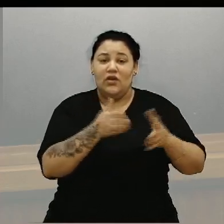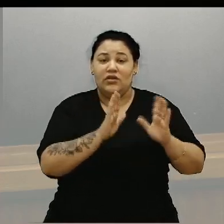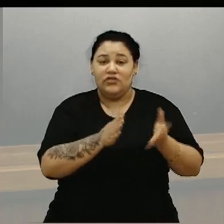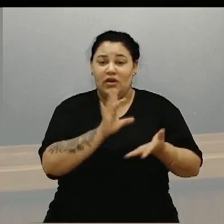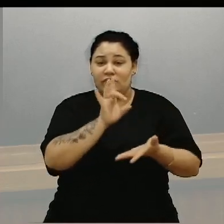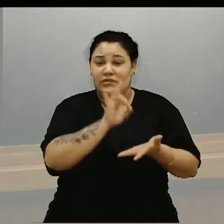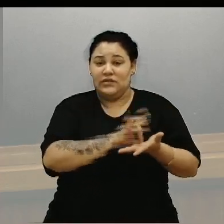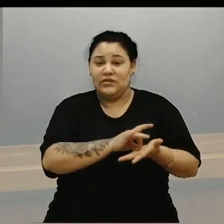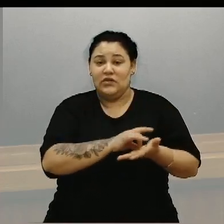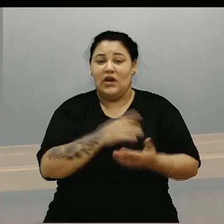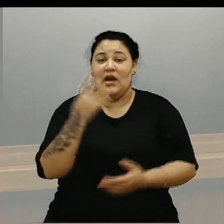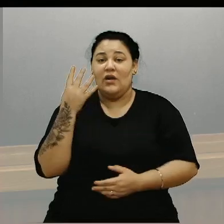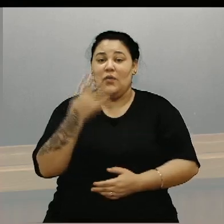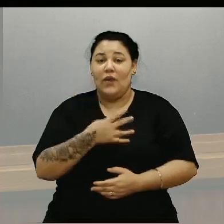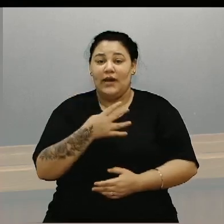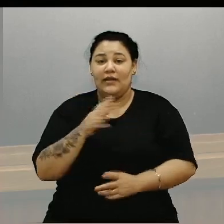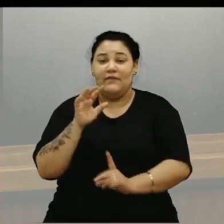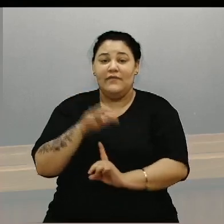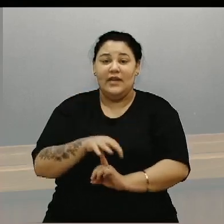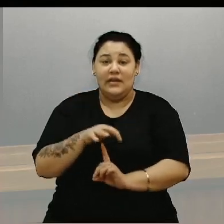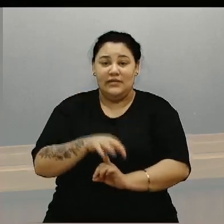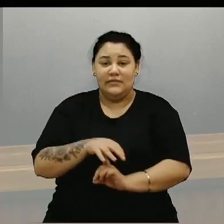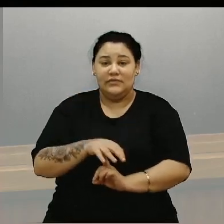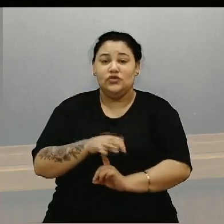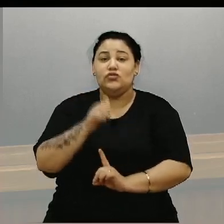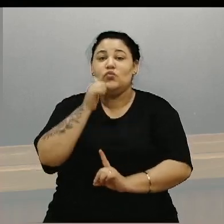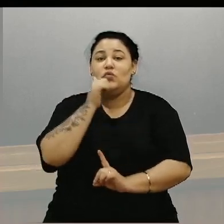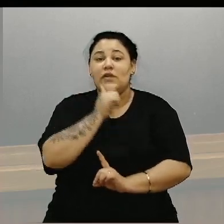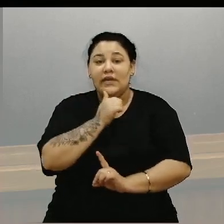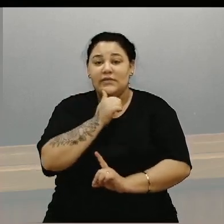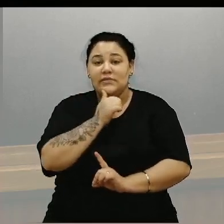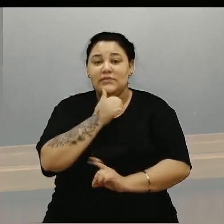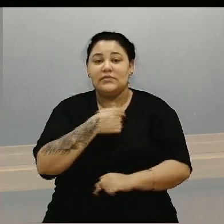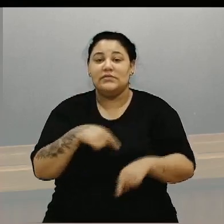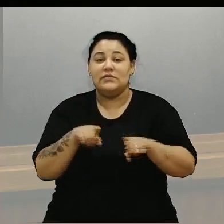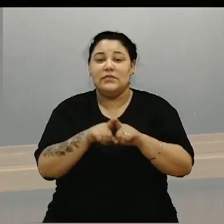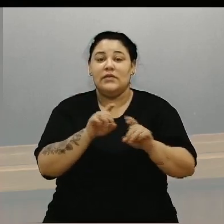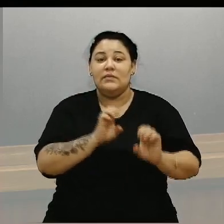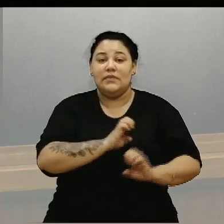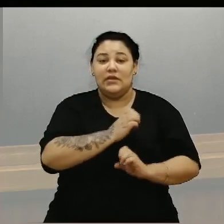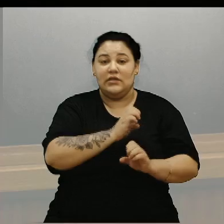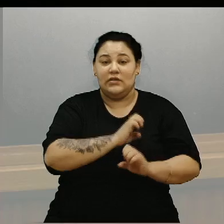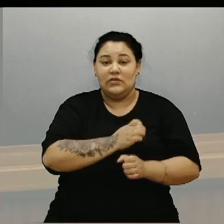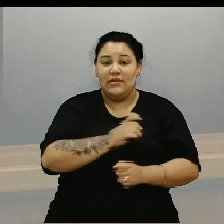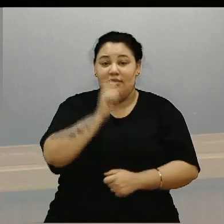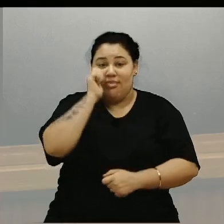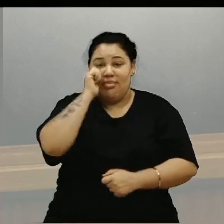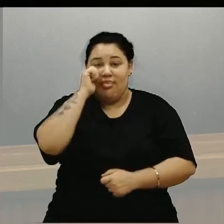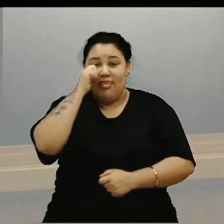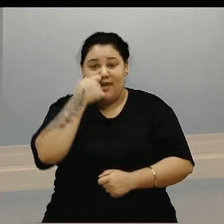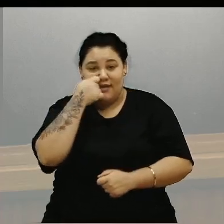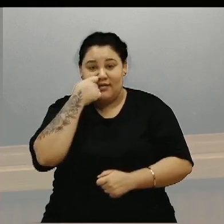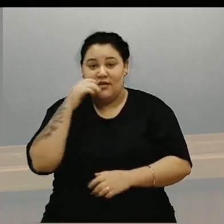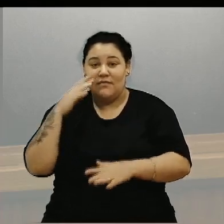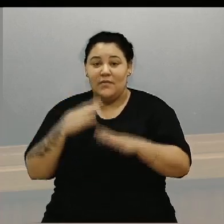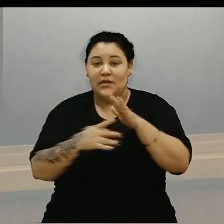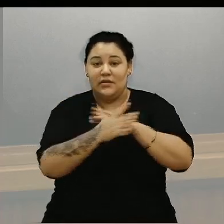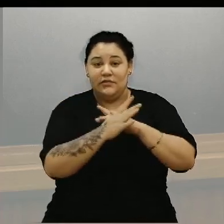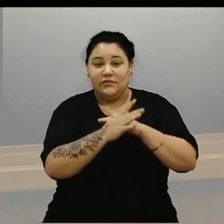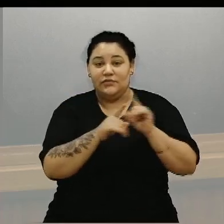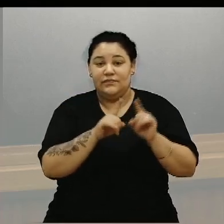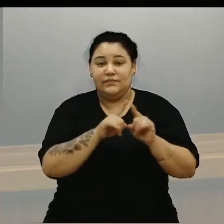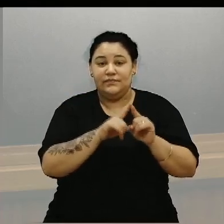realizou a 4ª feira de mulheres empreendedoras negras e imigrantes. Então,